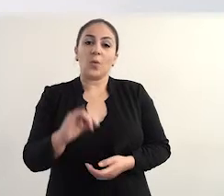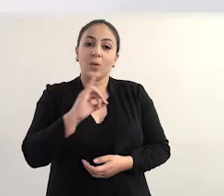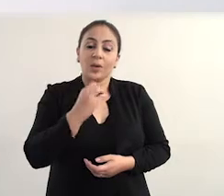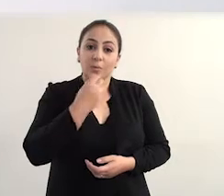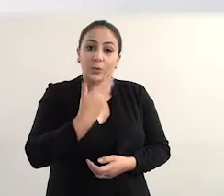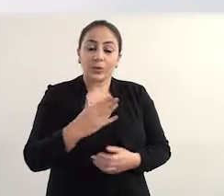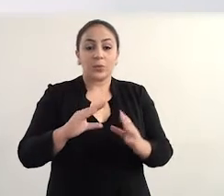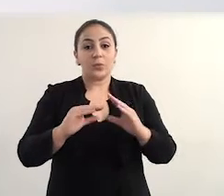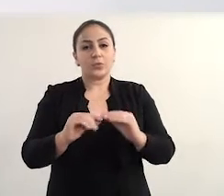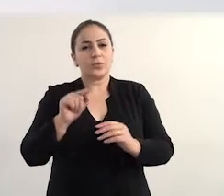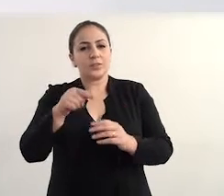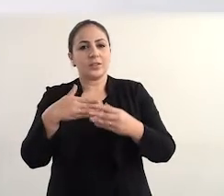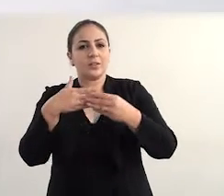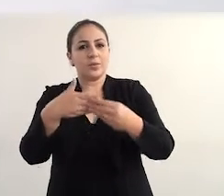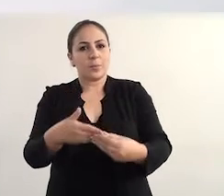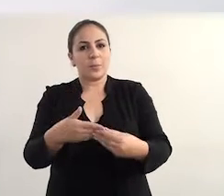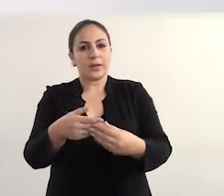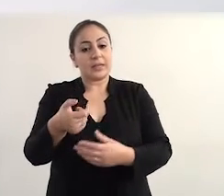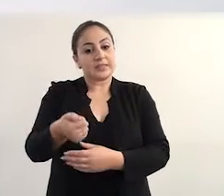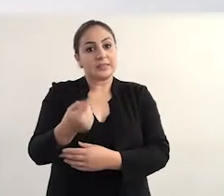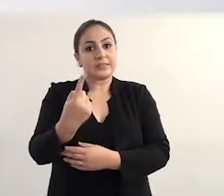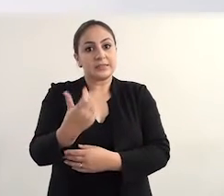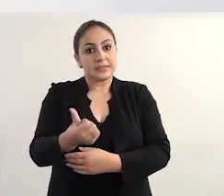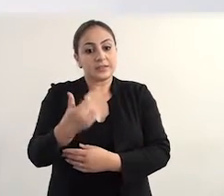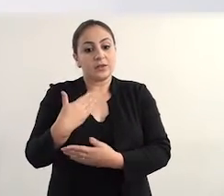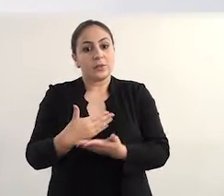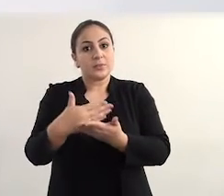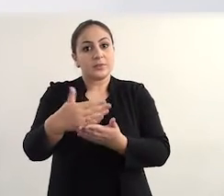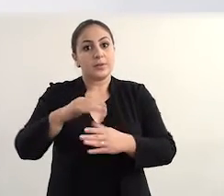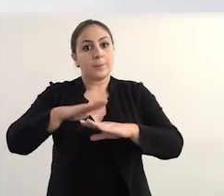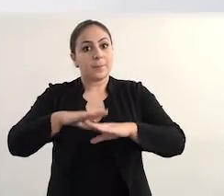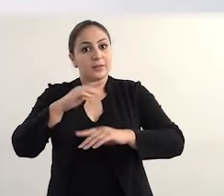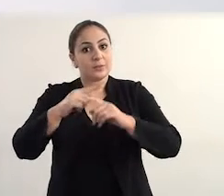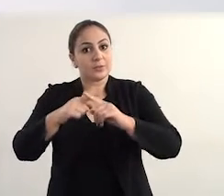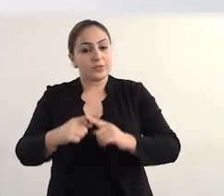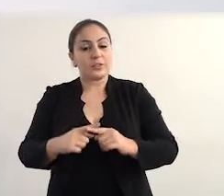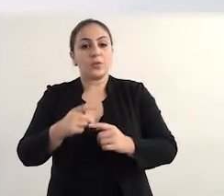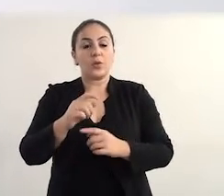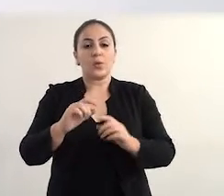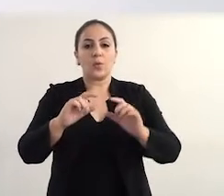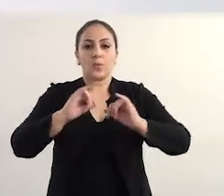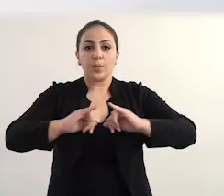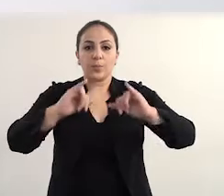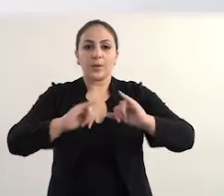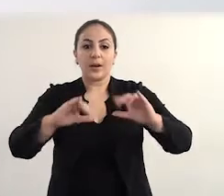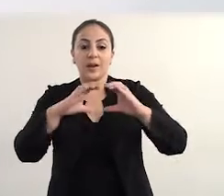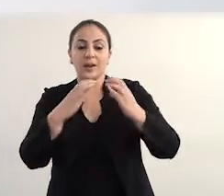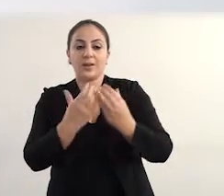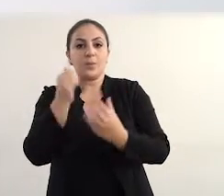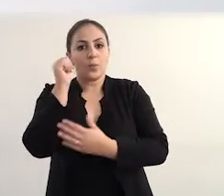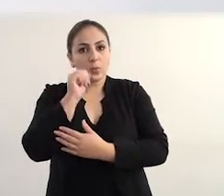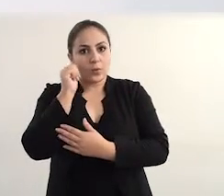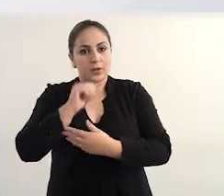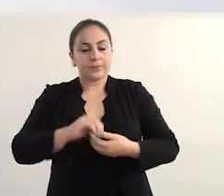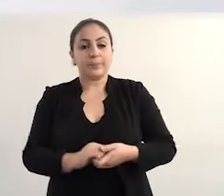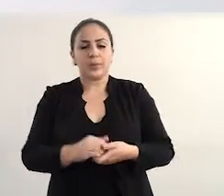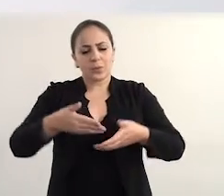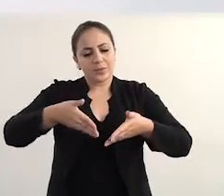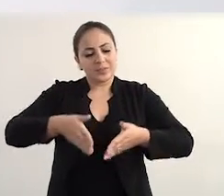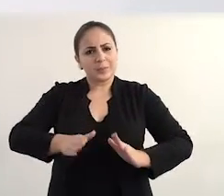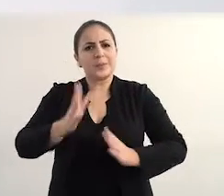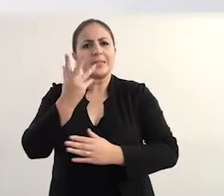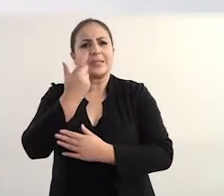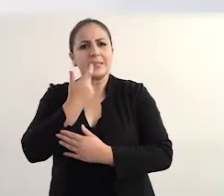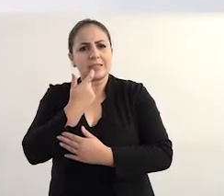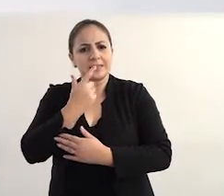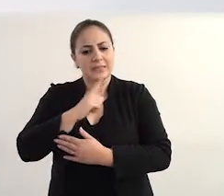Olá, boa noite. Você que acompanha o canal 16, está começando mais uma edição do programa Câmara Mulher. O nascimento de uma